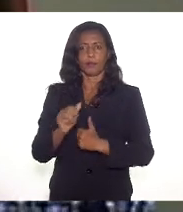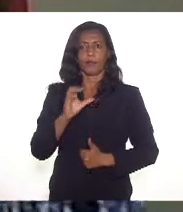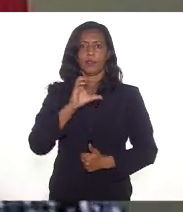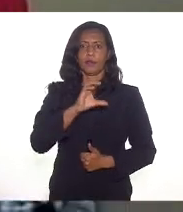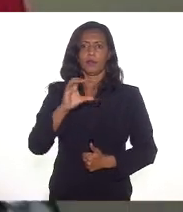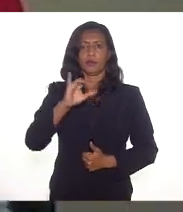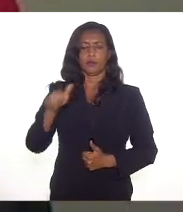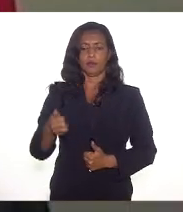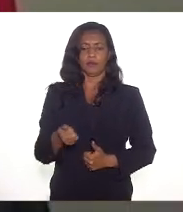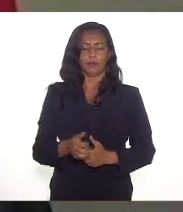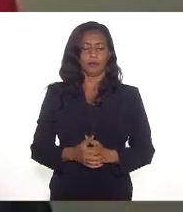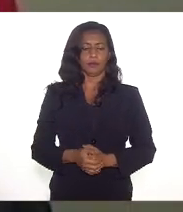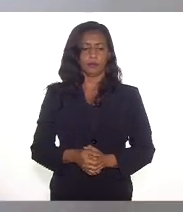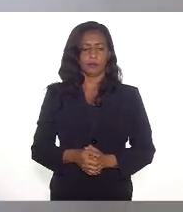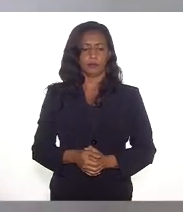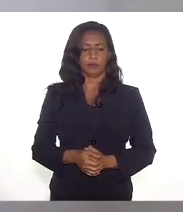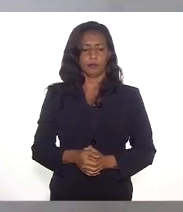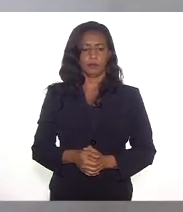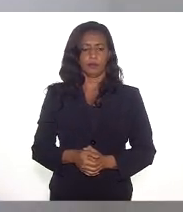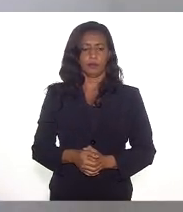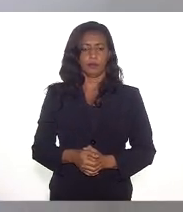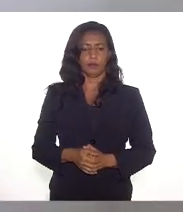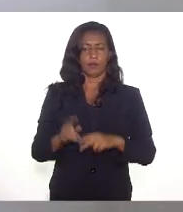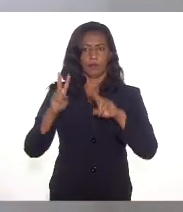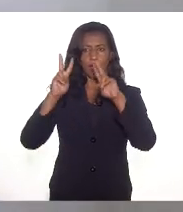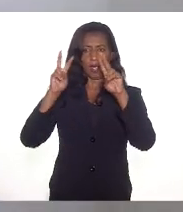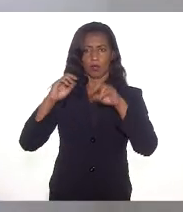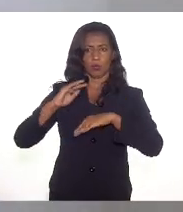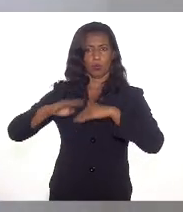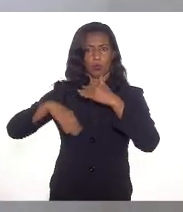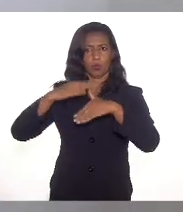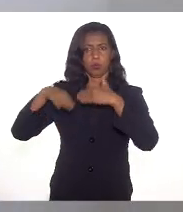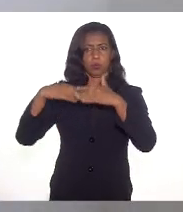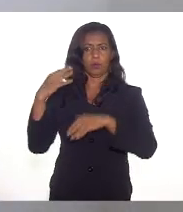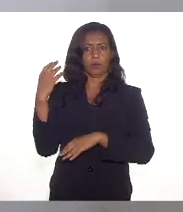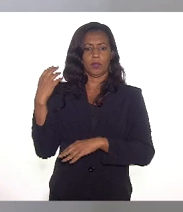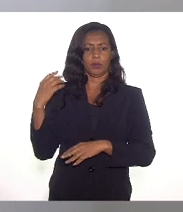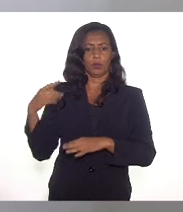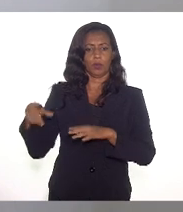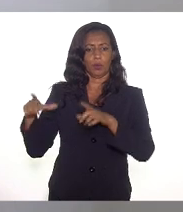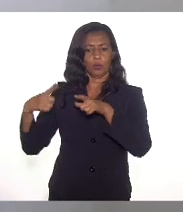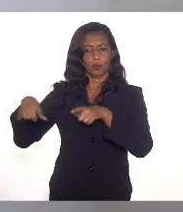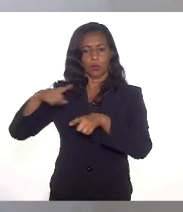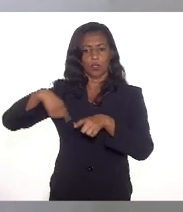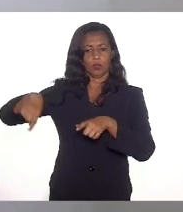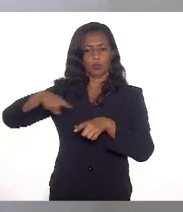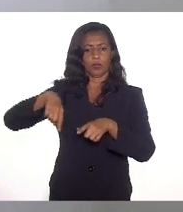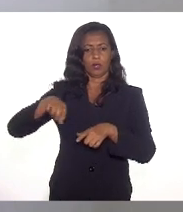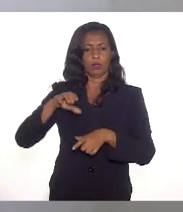CCJ. Pela Comissão de Assuntos Municipais e Desenvolvimento Regional, deputado Carlos Macedo.